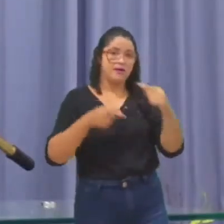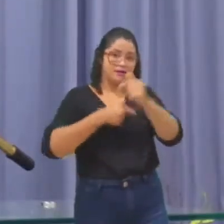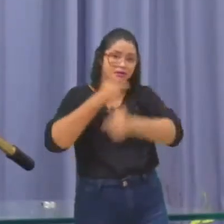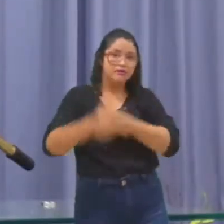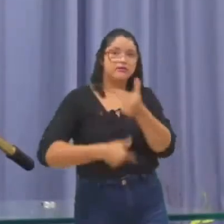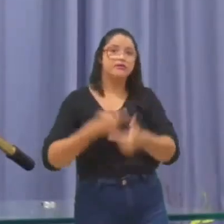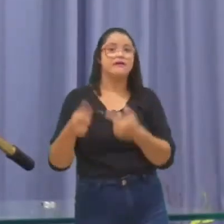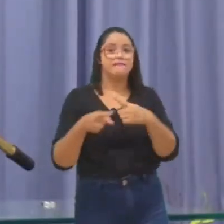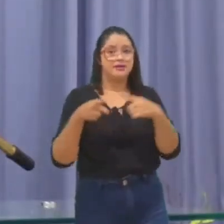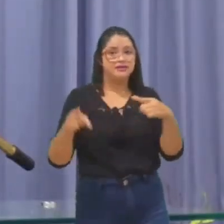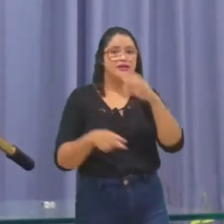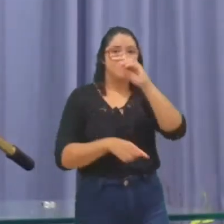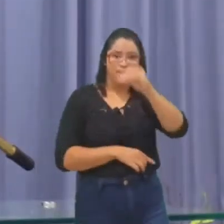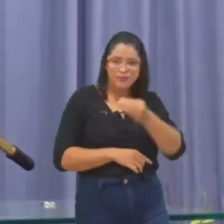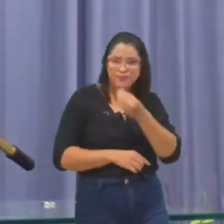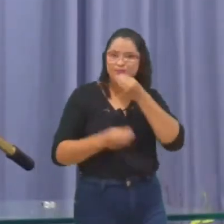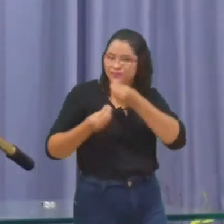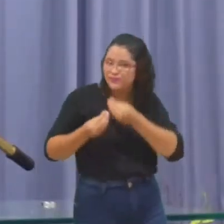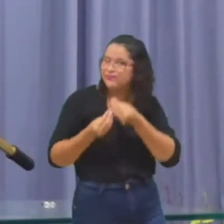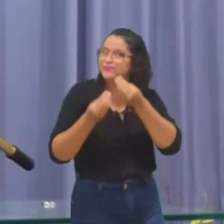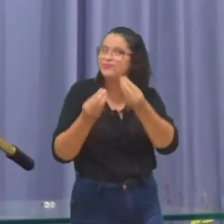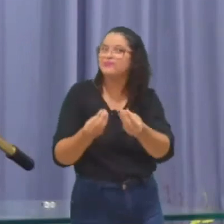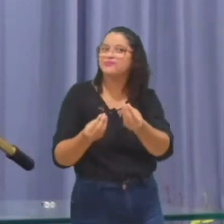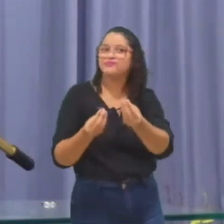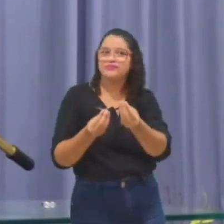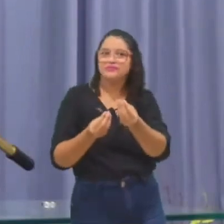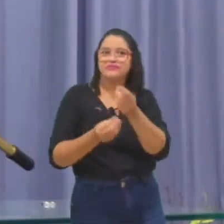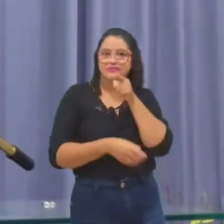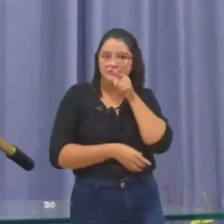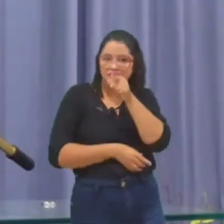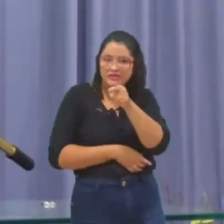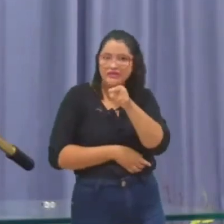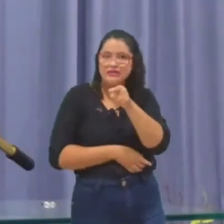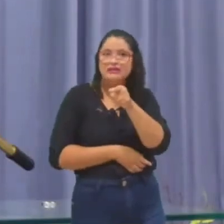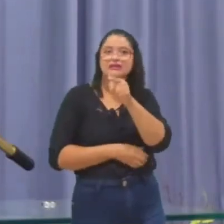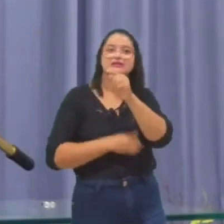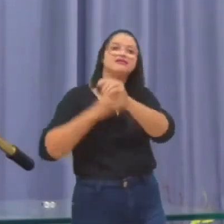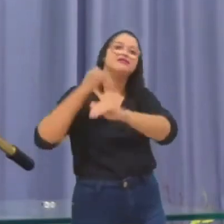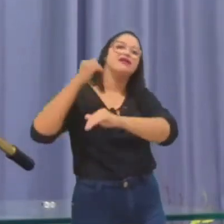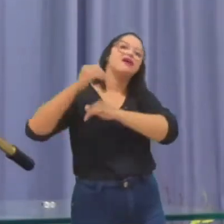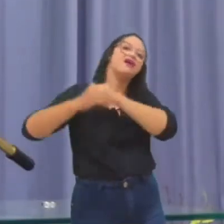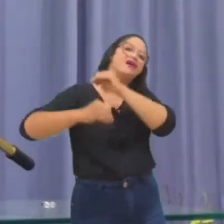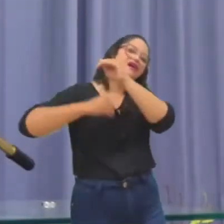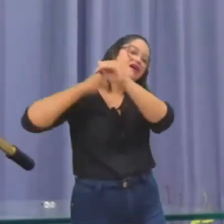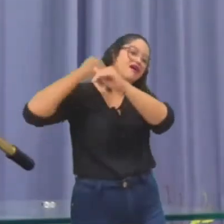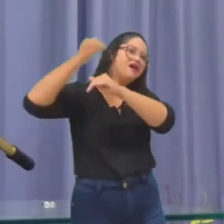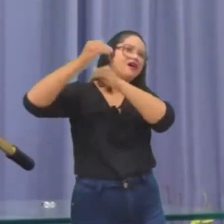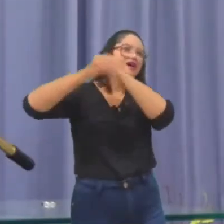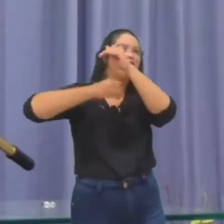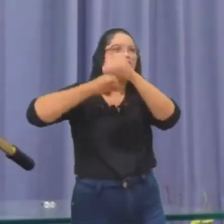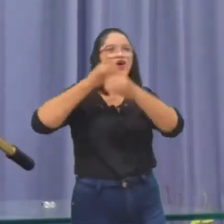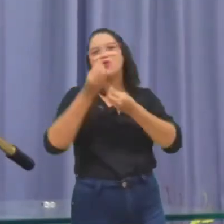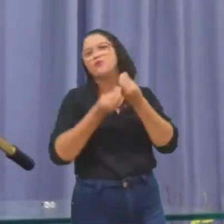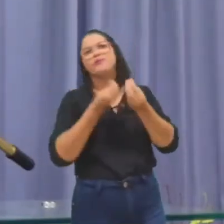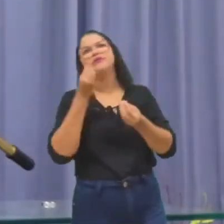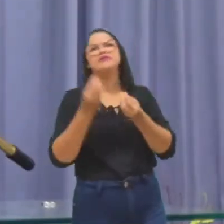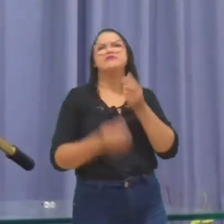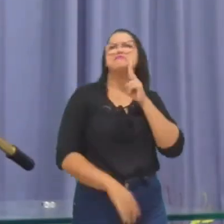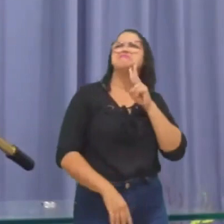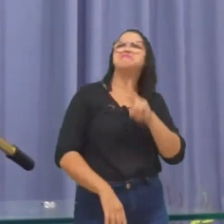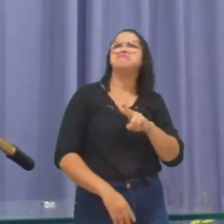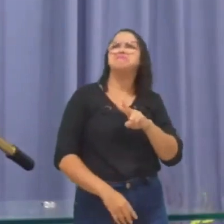uma oportunidade que Deus está lhe dando para que você cresça. Como é que você está enxergando